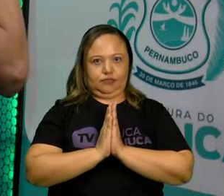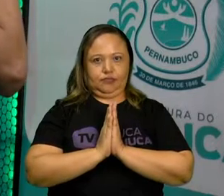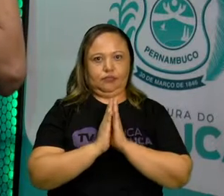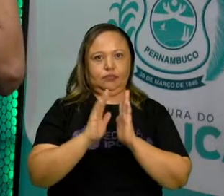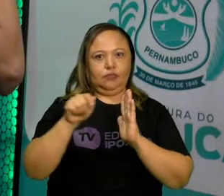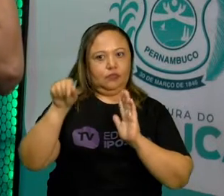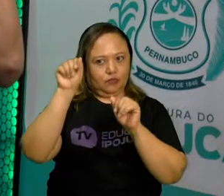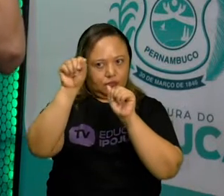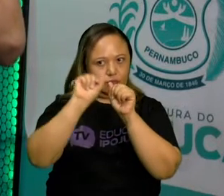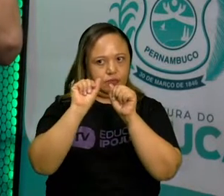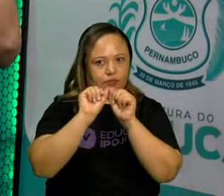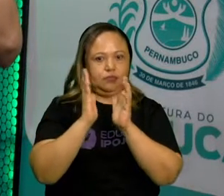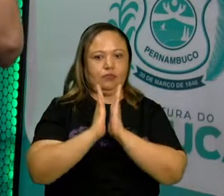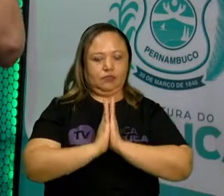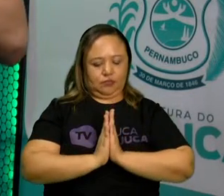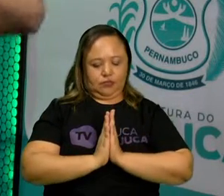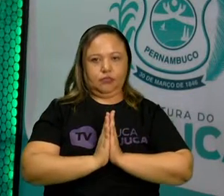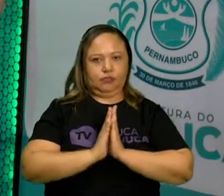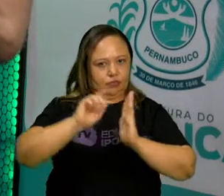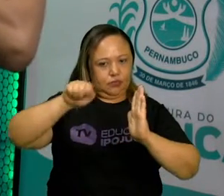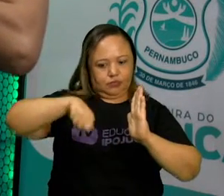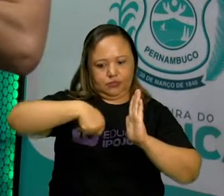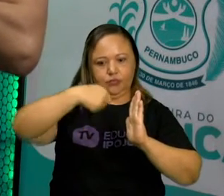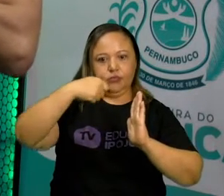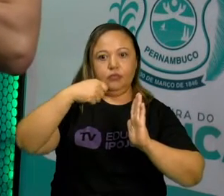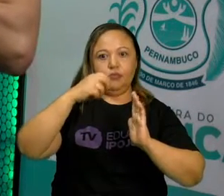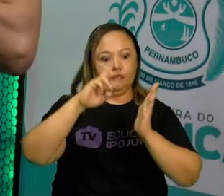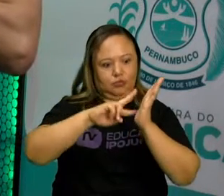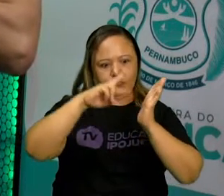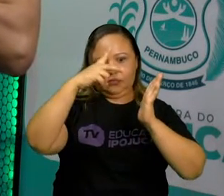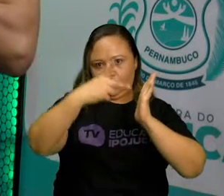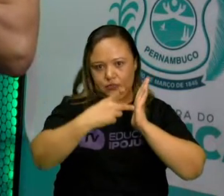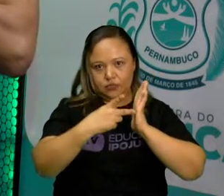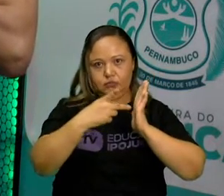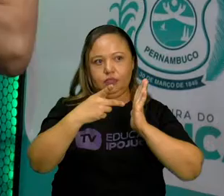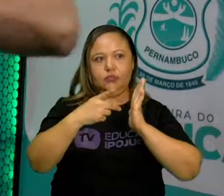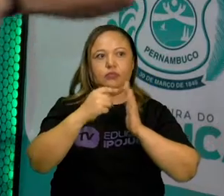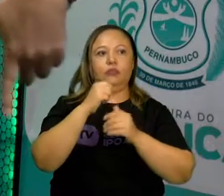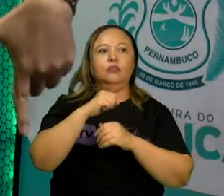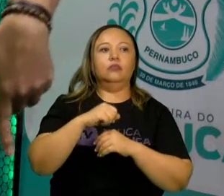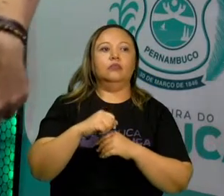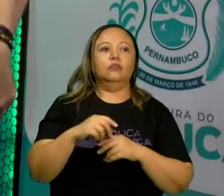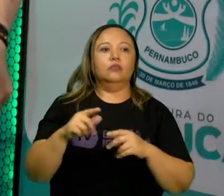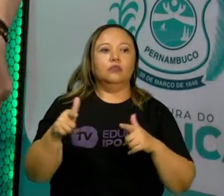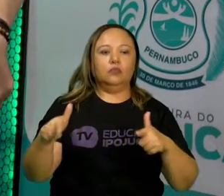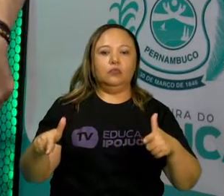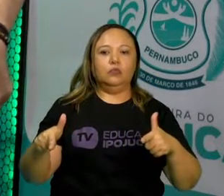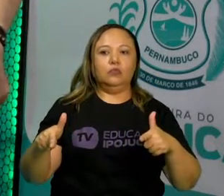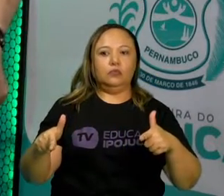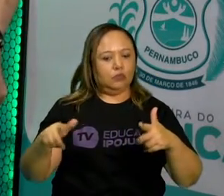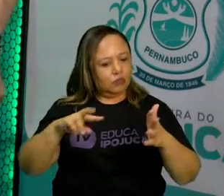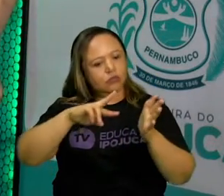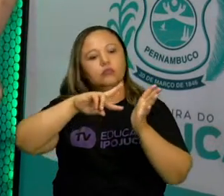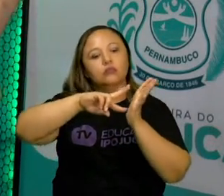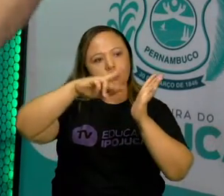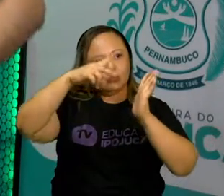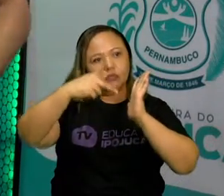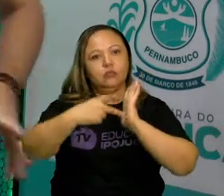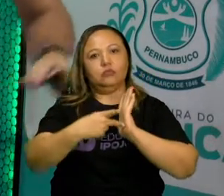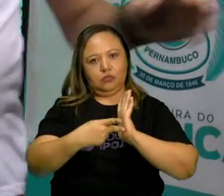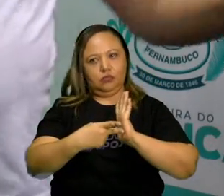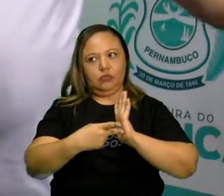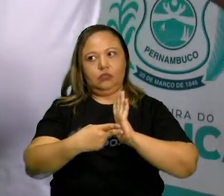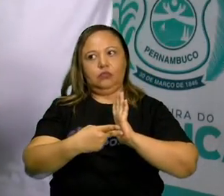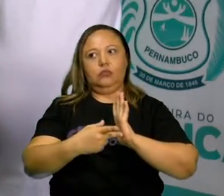gesto o significado não tem esse gesto tem um significado esse gesto tem um significado